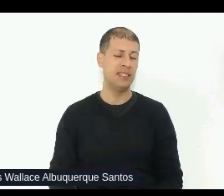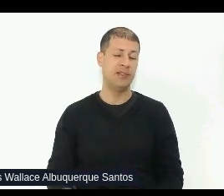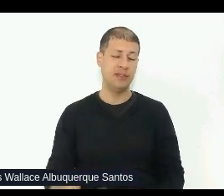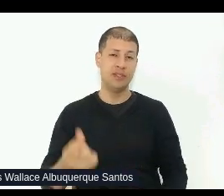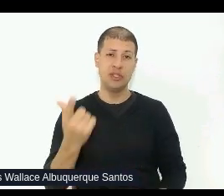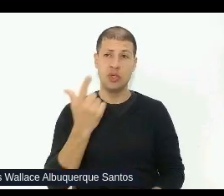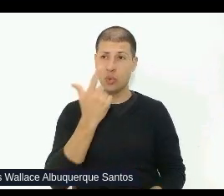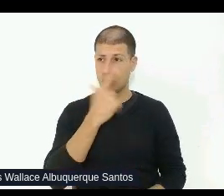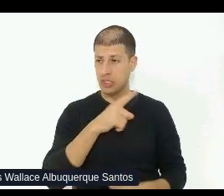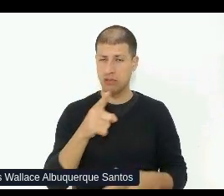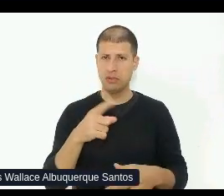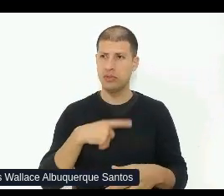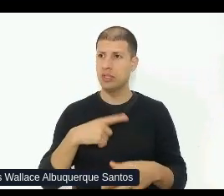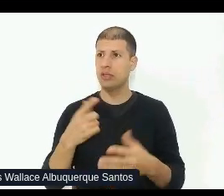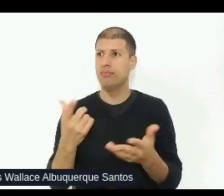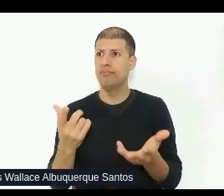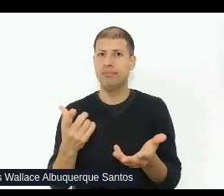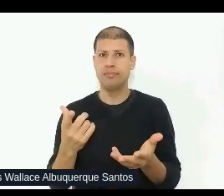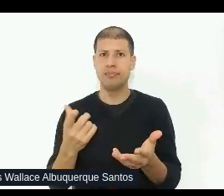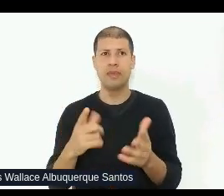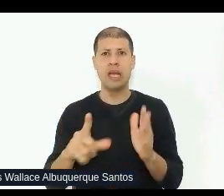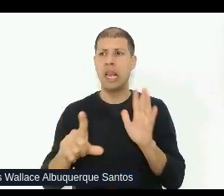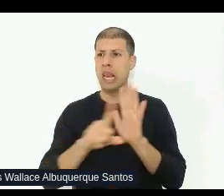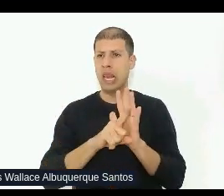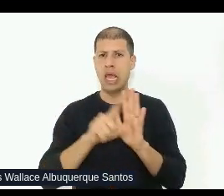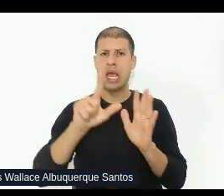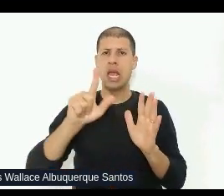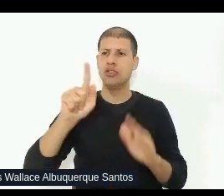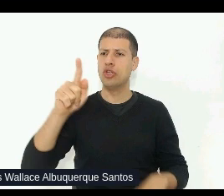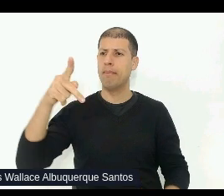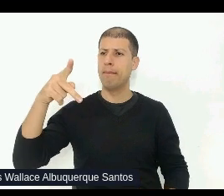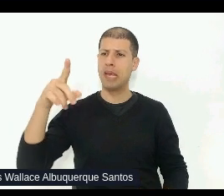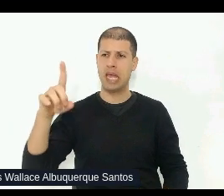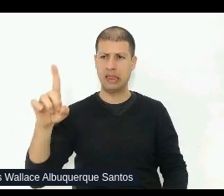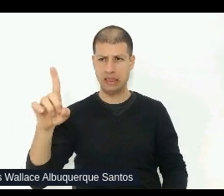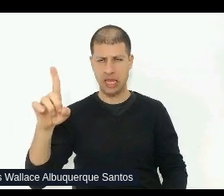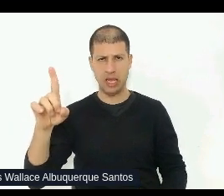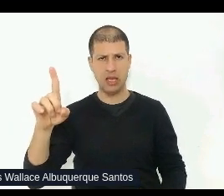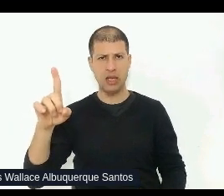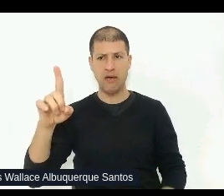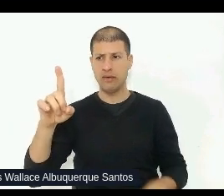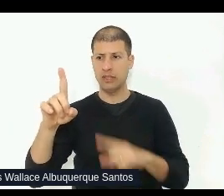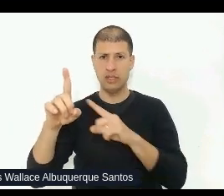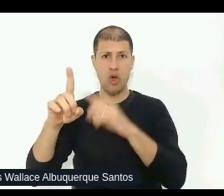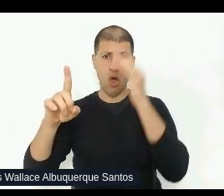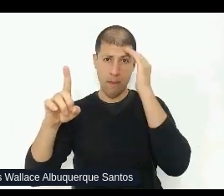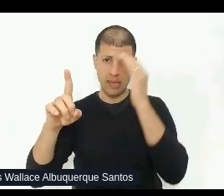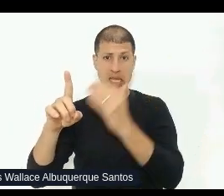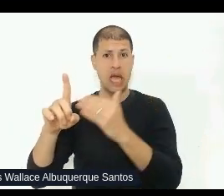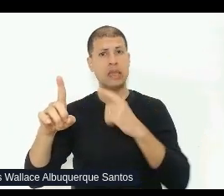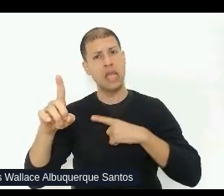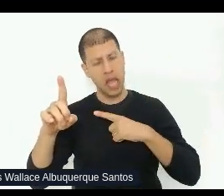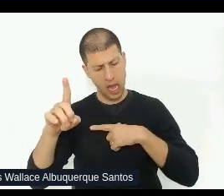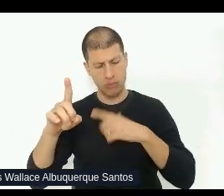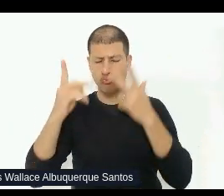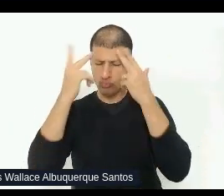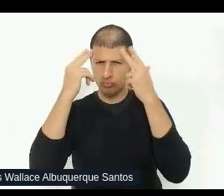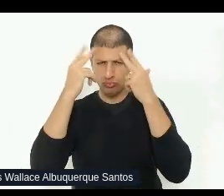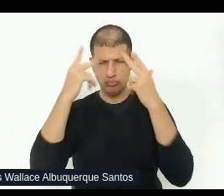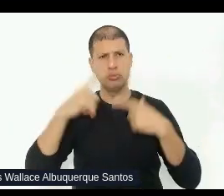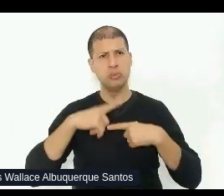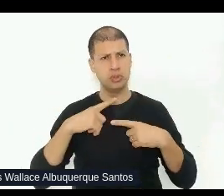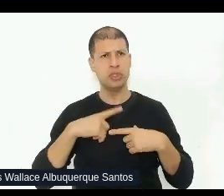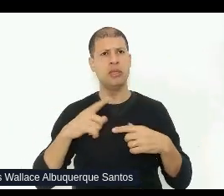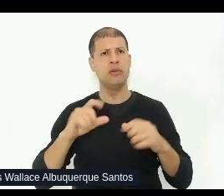vai ferir nenhum tipo de lei de LGPD, você não pode divulgar esse resultado, né, para a equipe desse jeito, você só